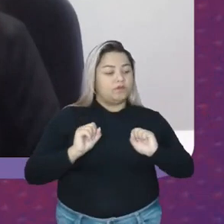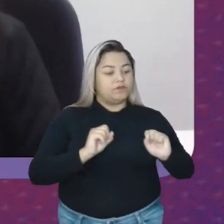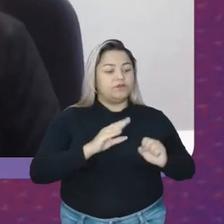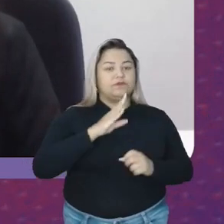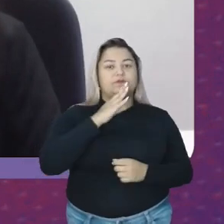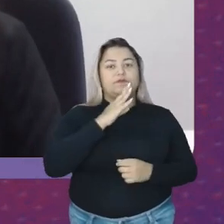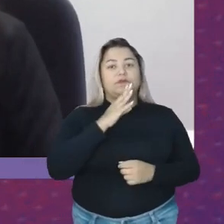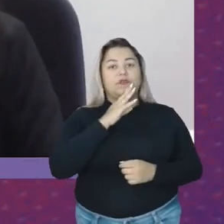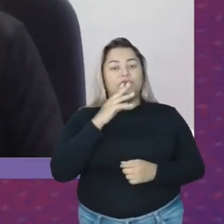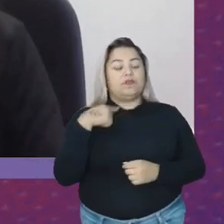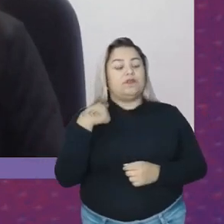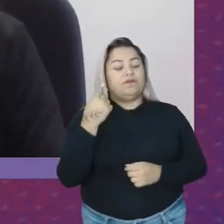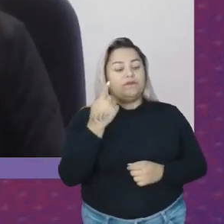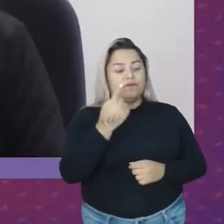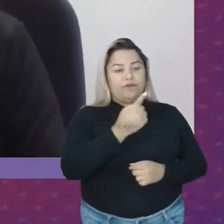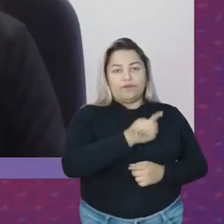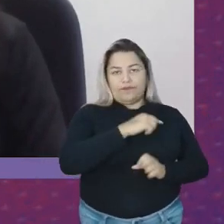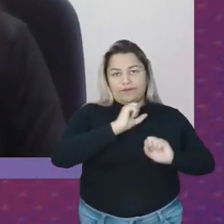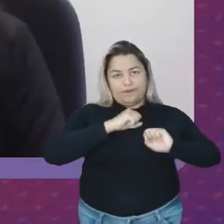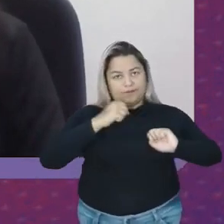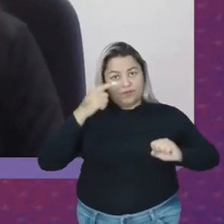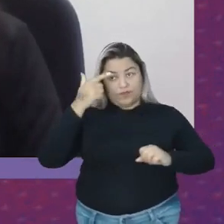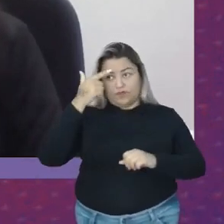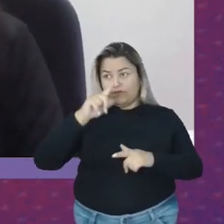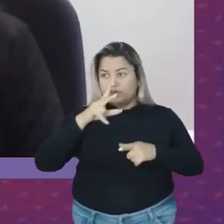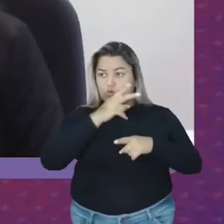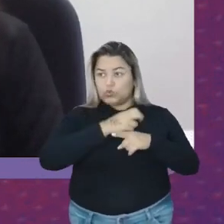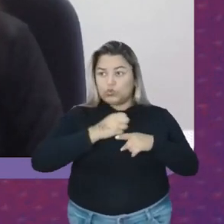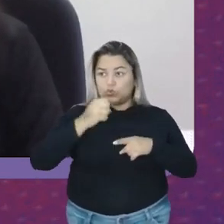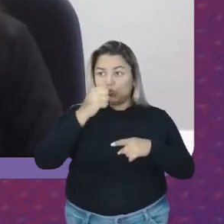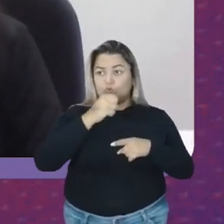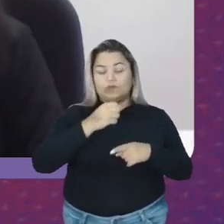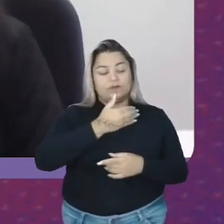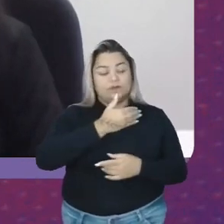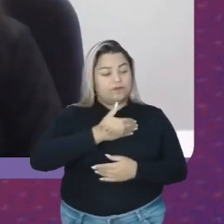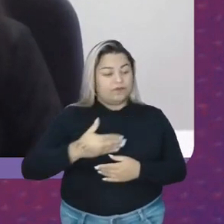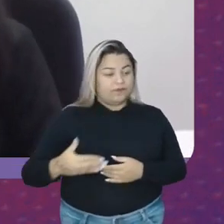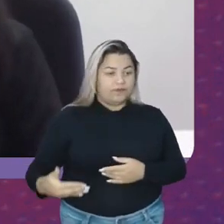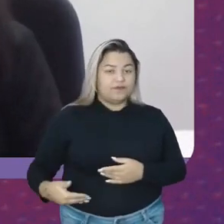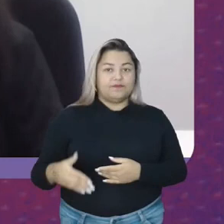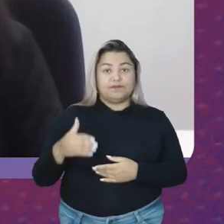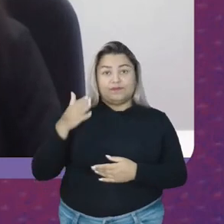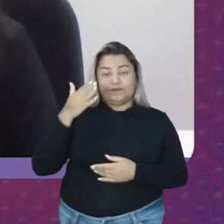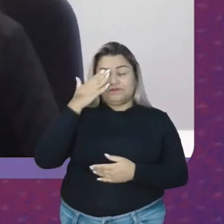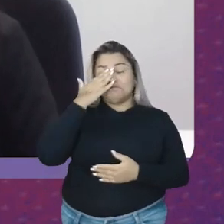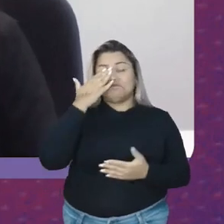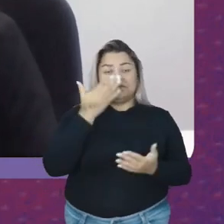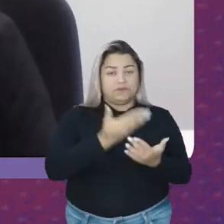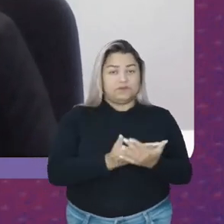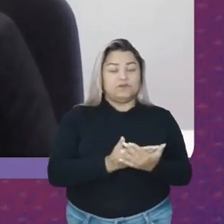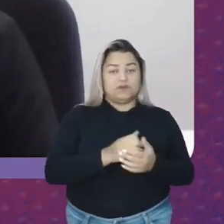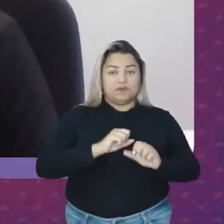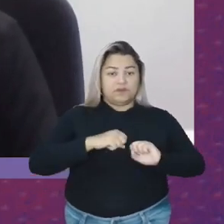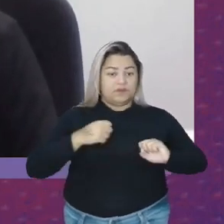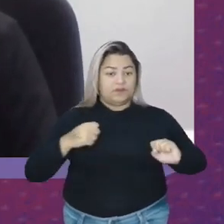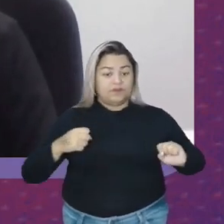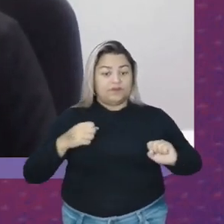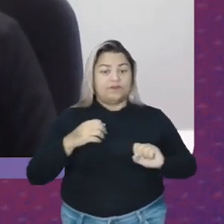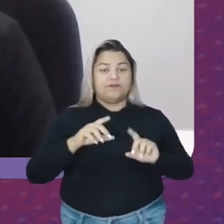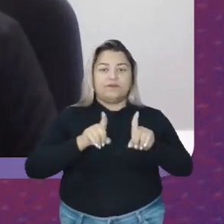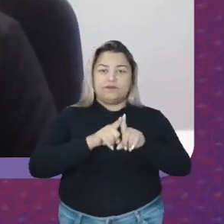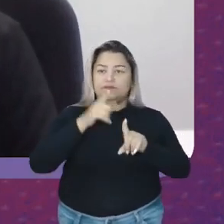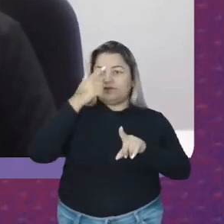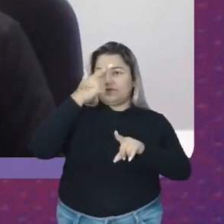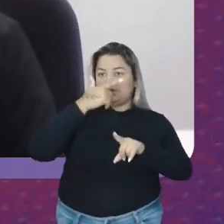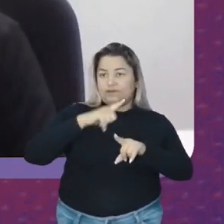conhecer nossa grande conquista neste governo. Eu acredito que a nossa maior conquista nesse